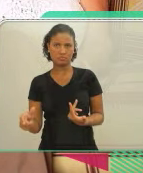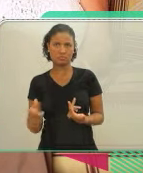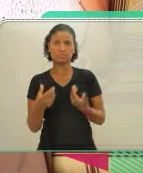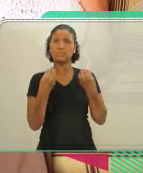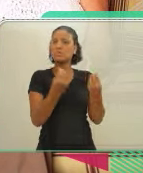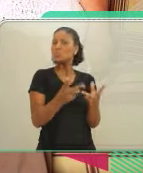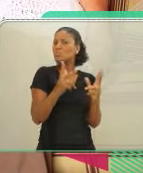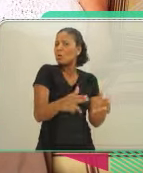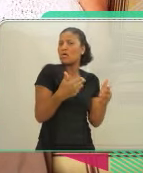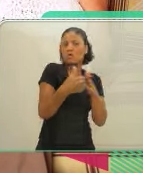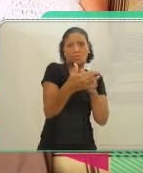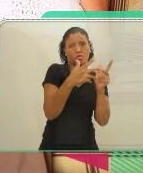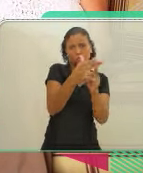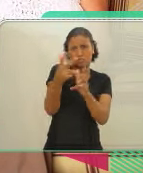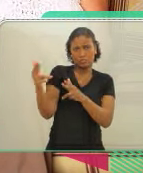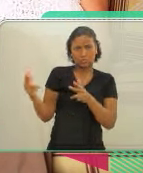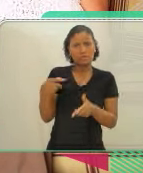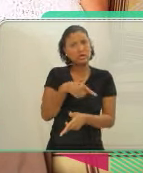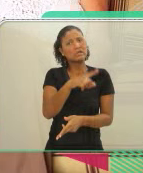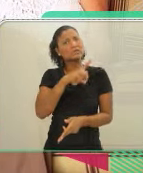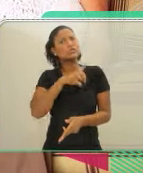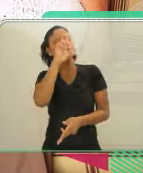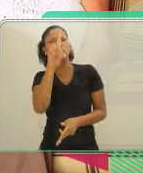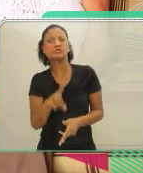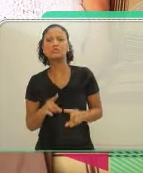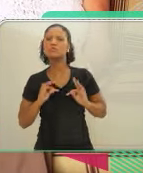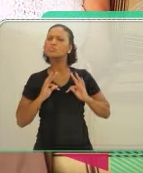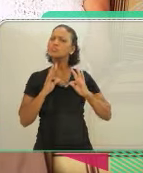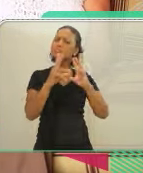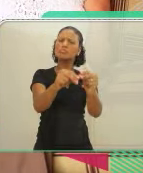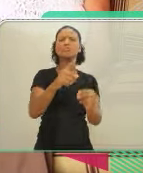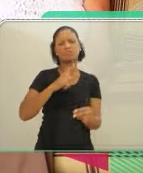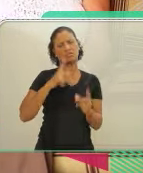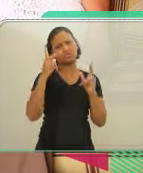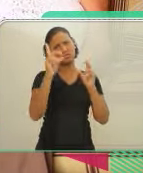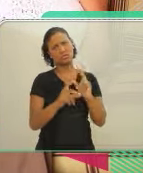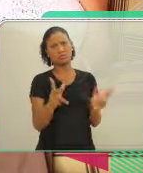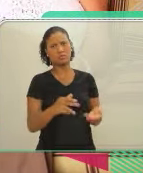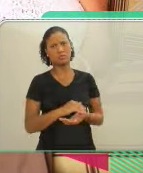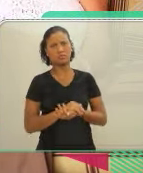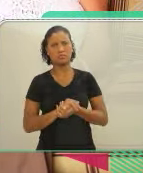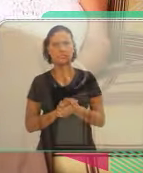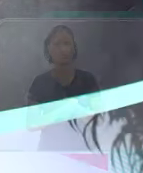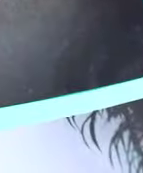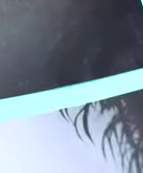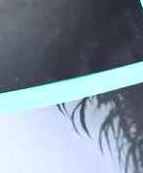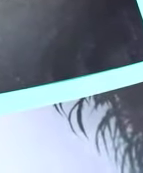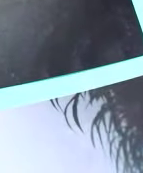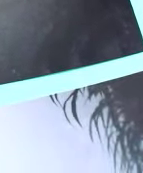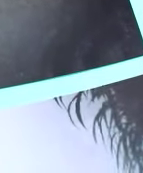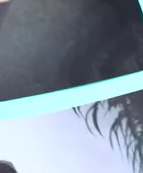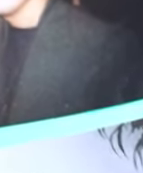É um ser humano como qualquer outro. Ele tem os direitos que todo mundo tem.